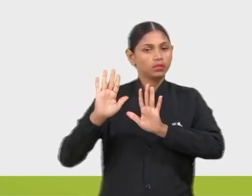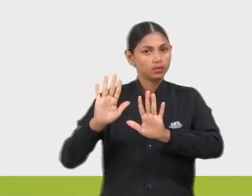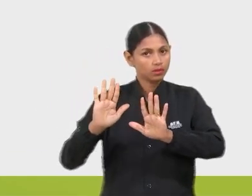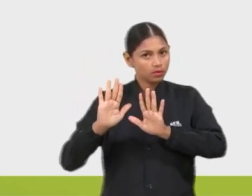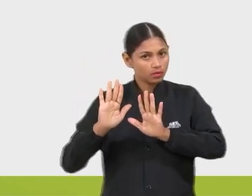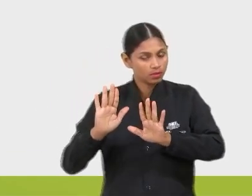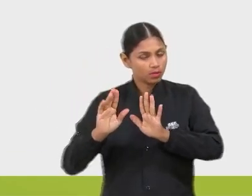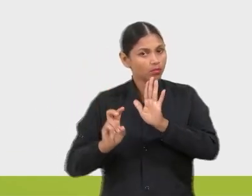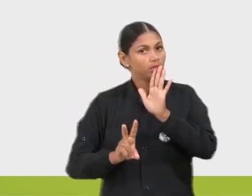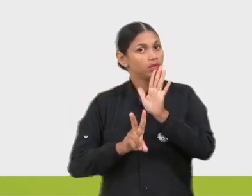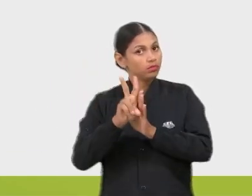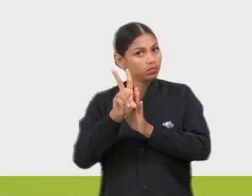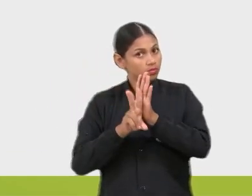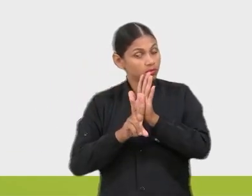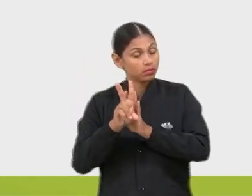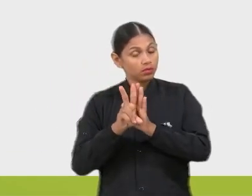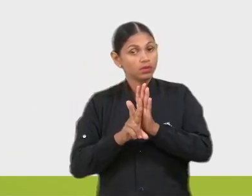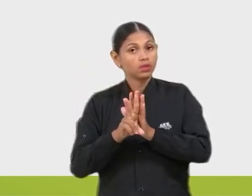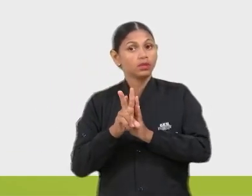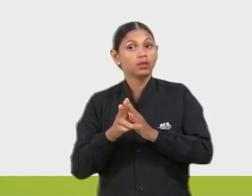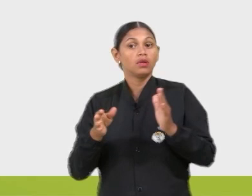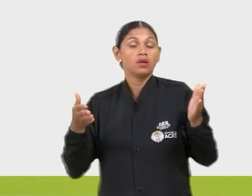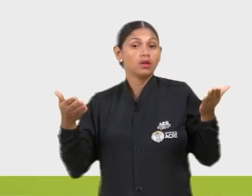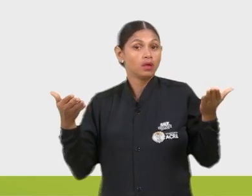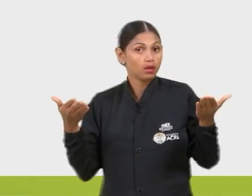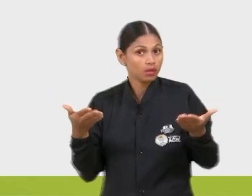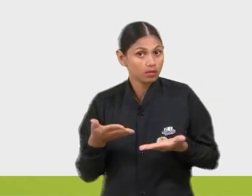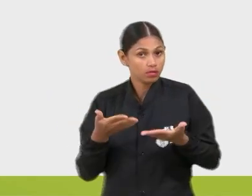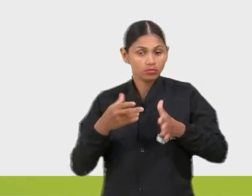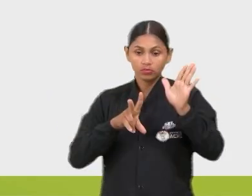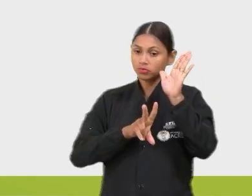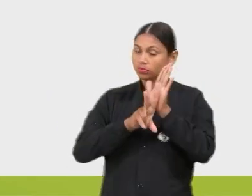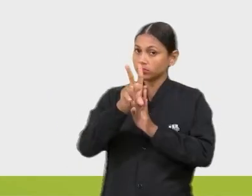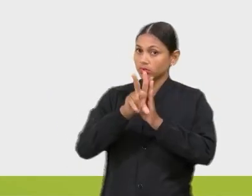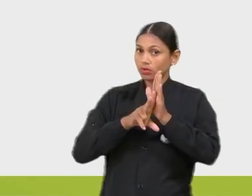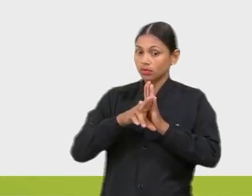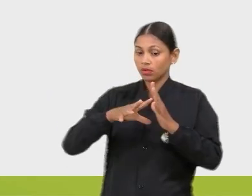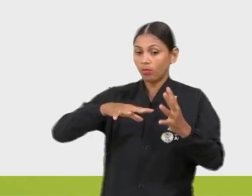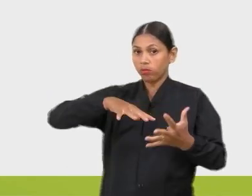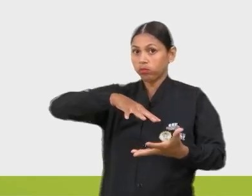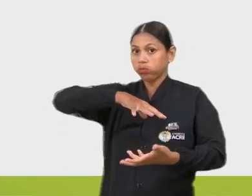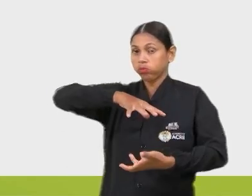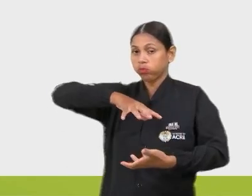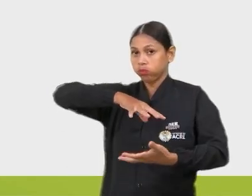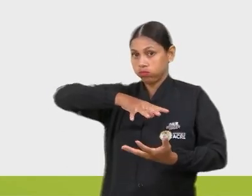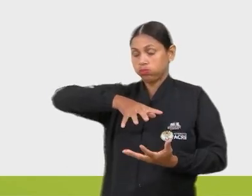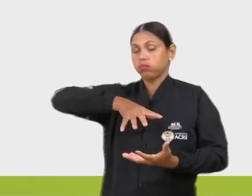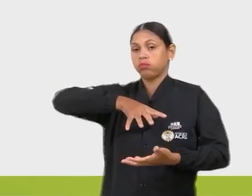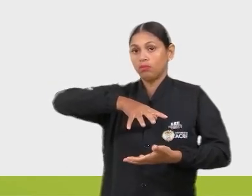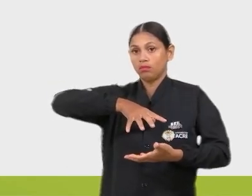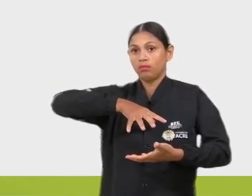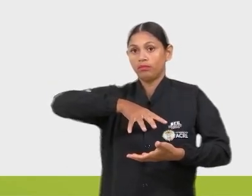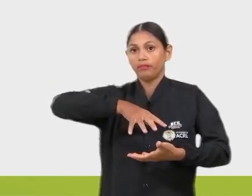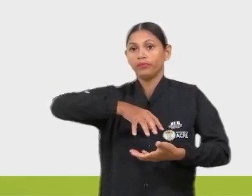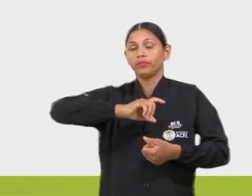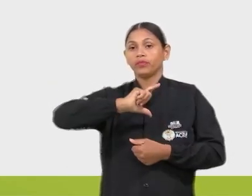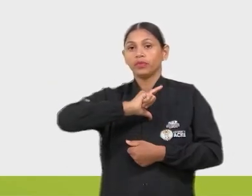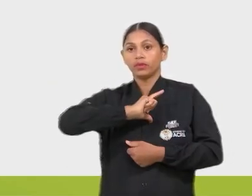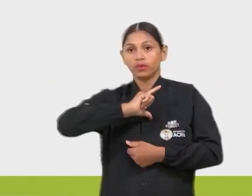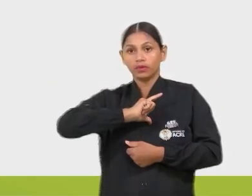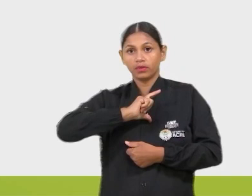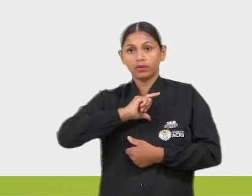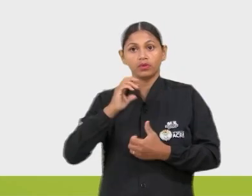dimensão de volume, tá? Vamos ao volume da esfera, pessoal, volume da esfera. O volume da esfera, aí eu tenho de novo,